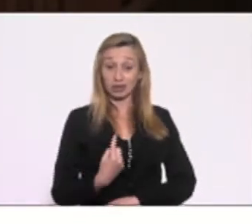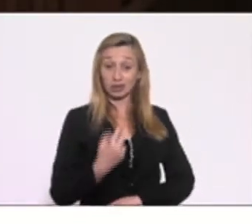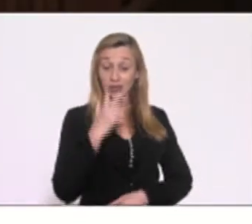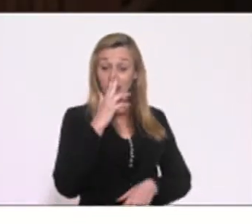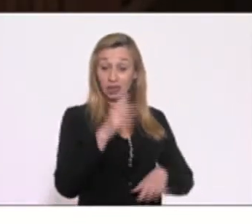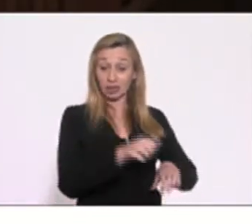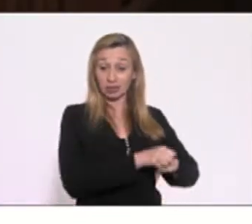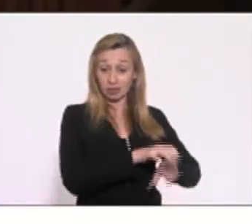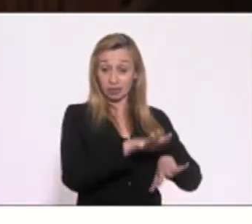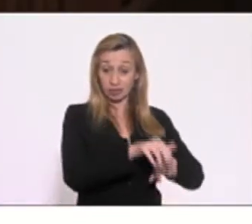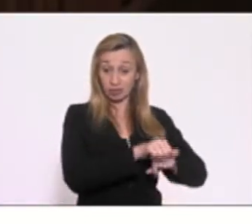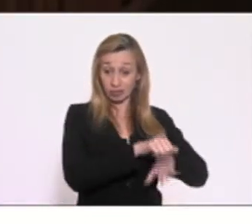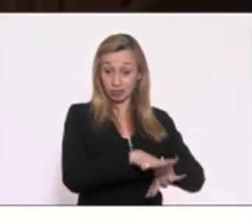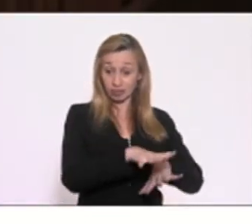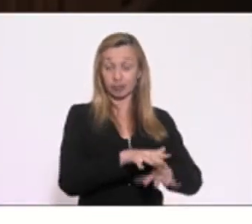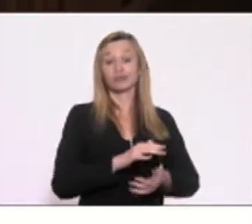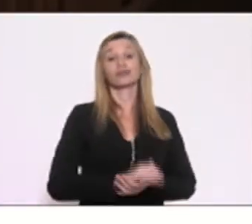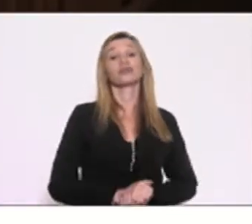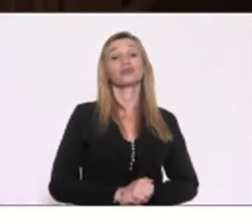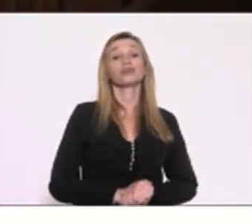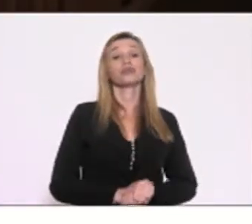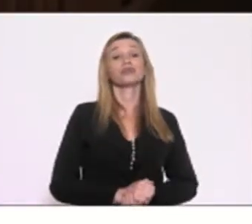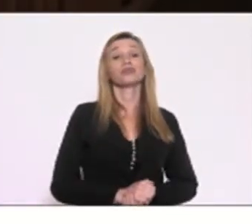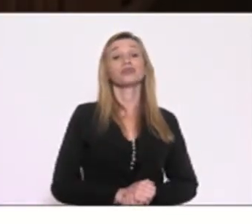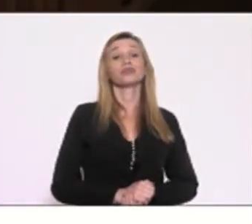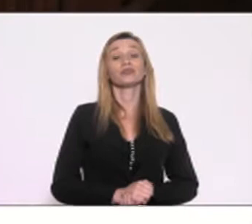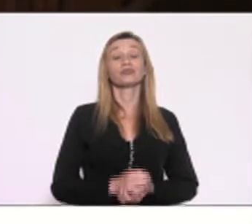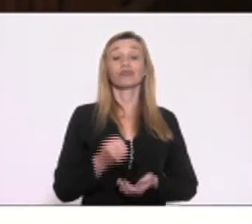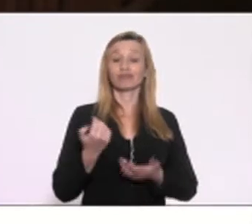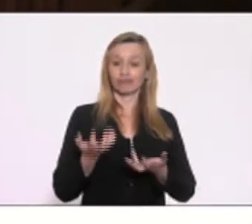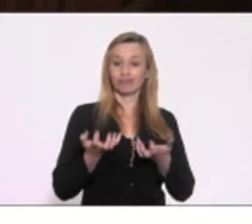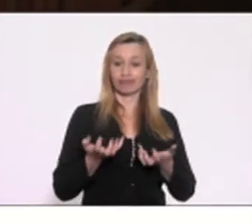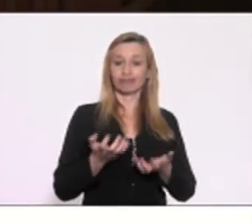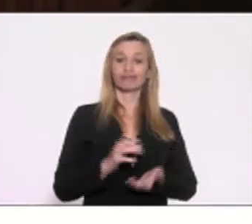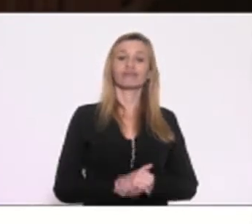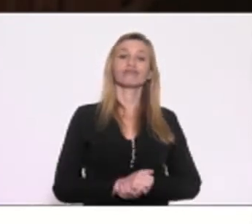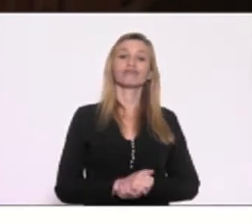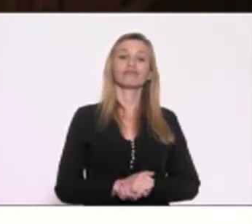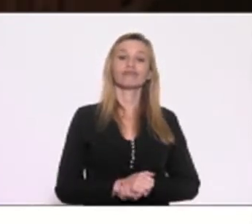PSOL. Está tentando